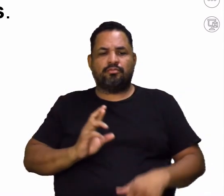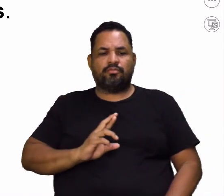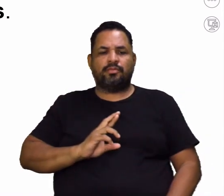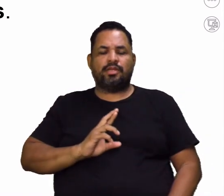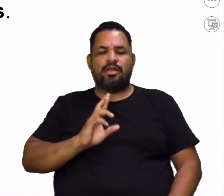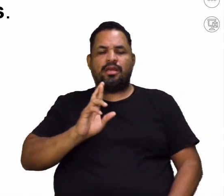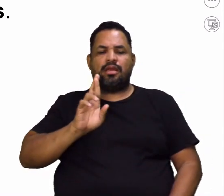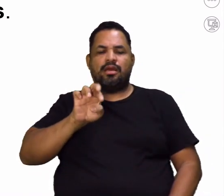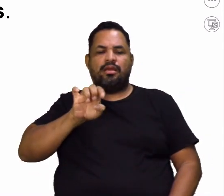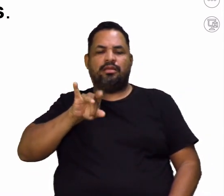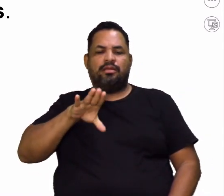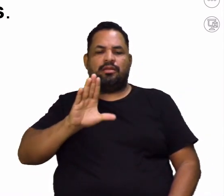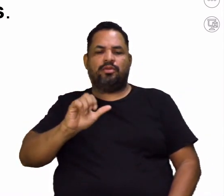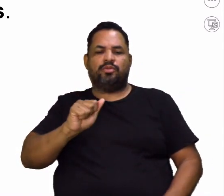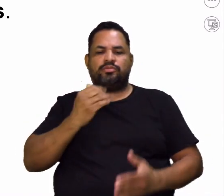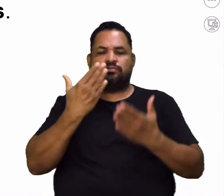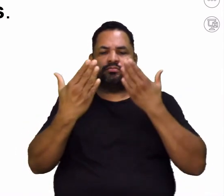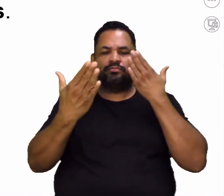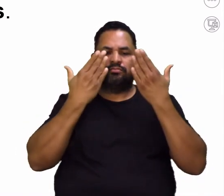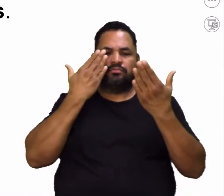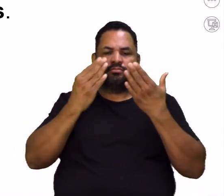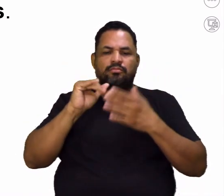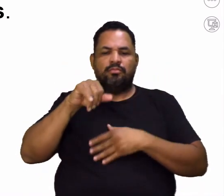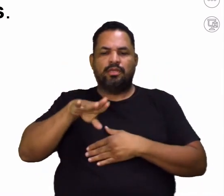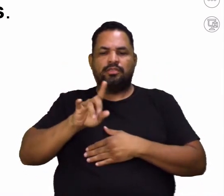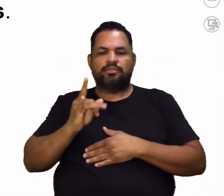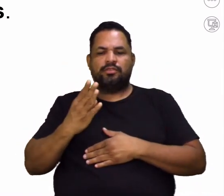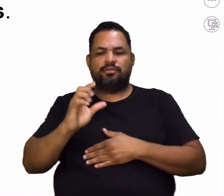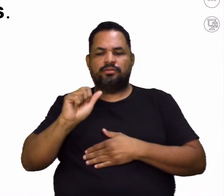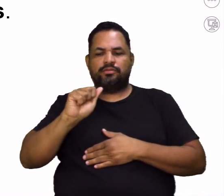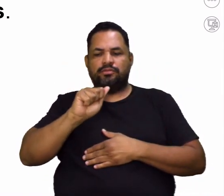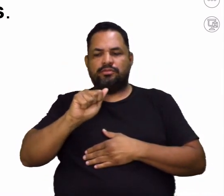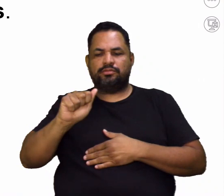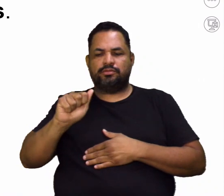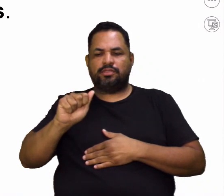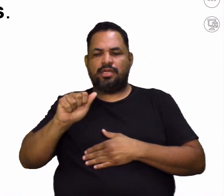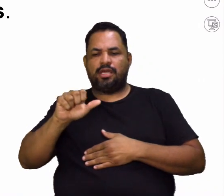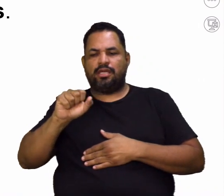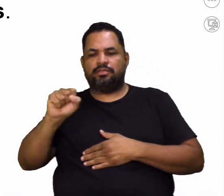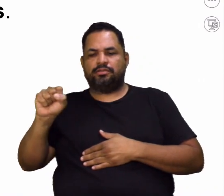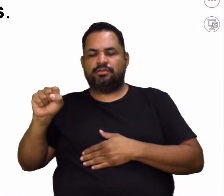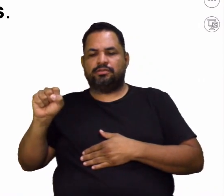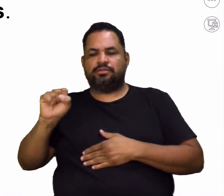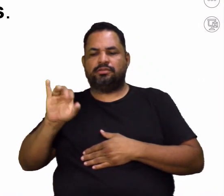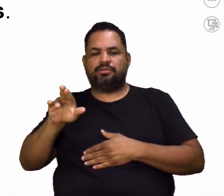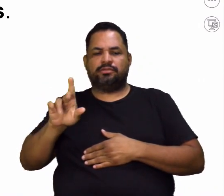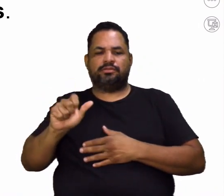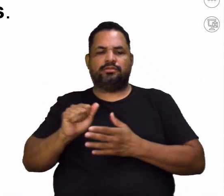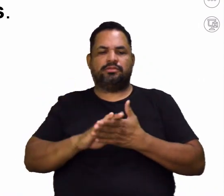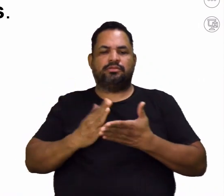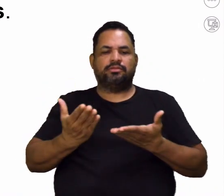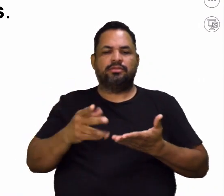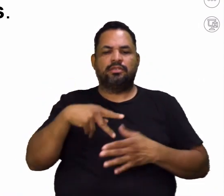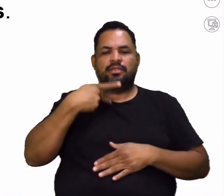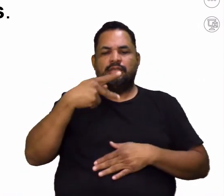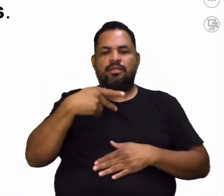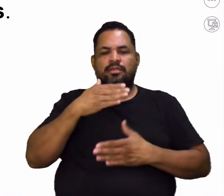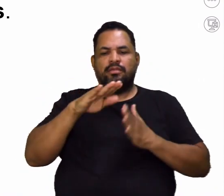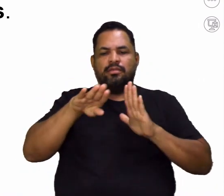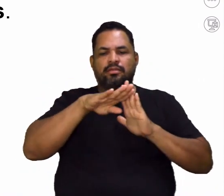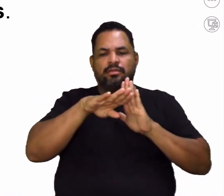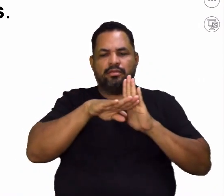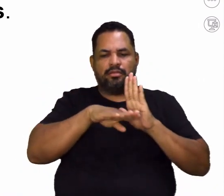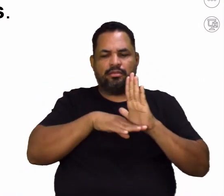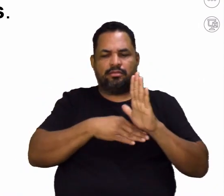Realismo psicológico de Machado de Assis além de julgá-los como como procedimentos